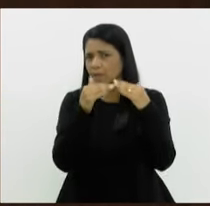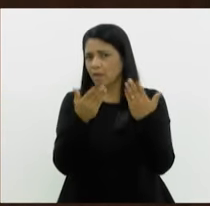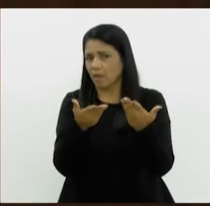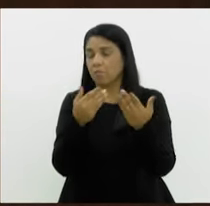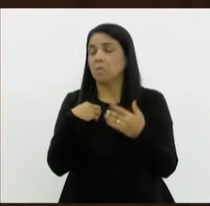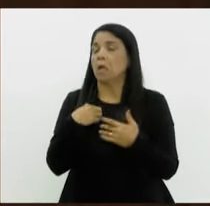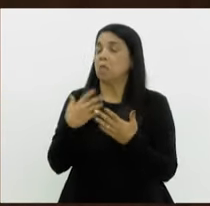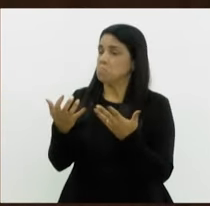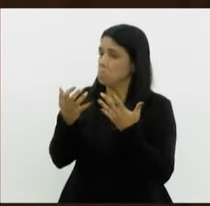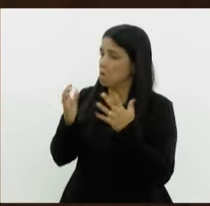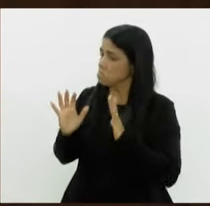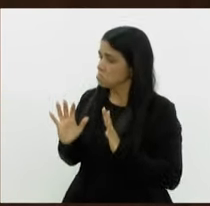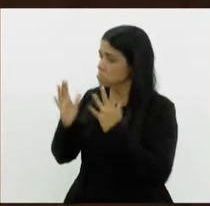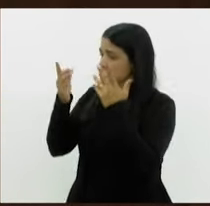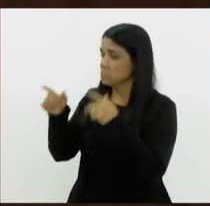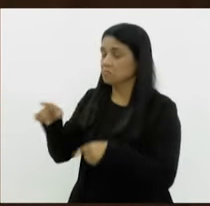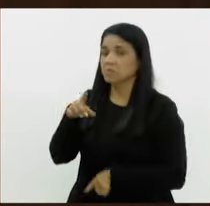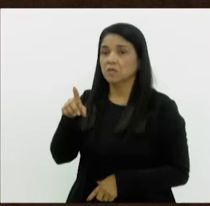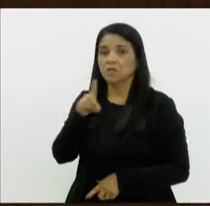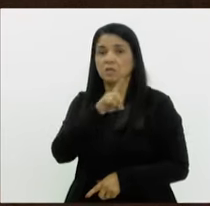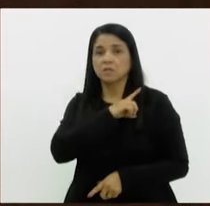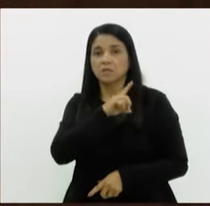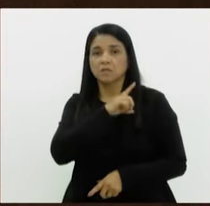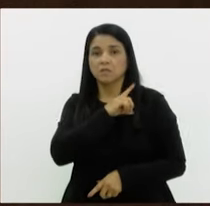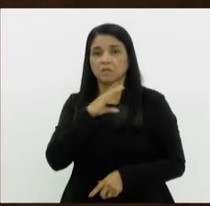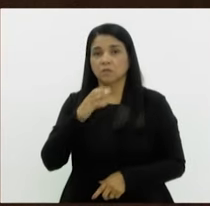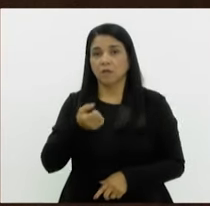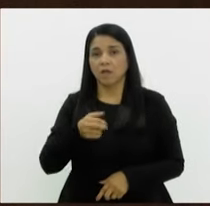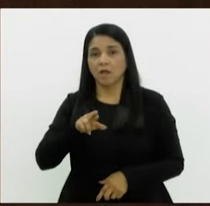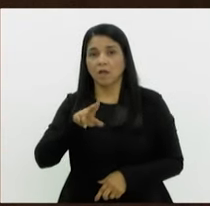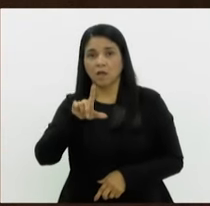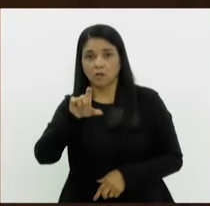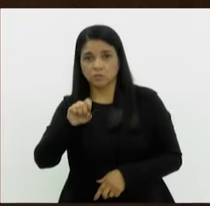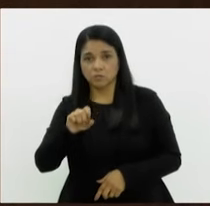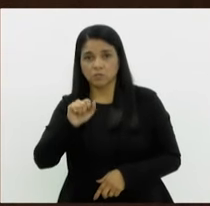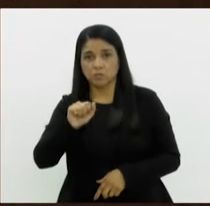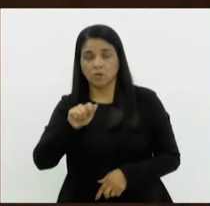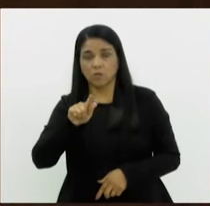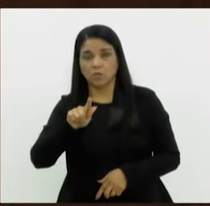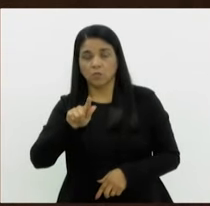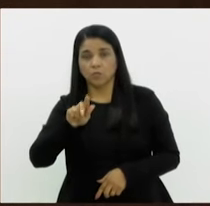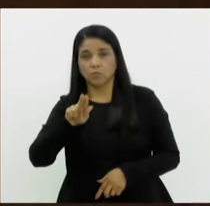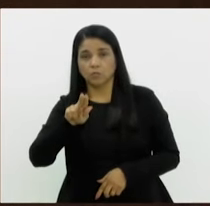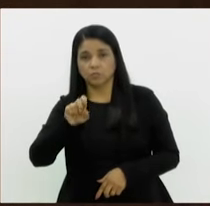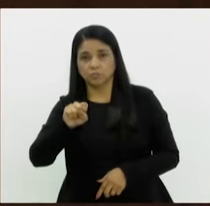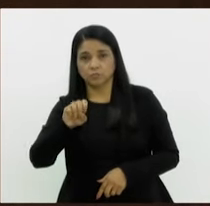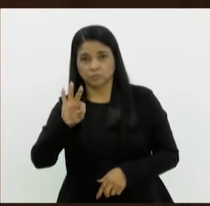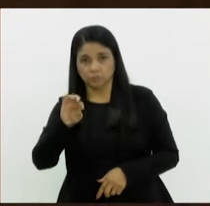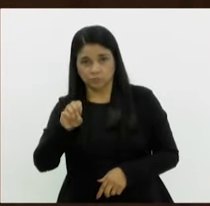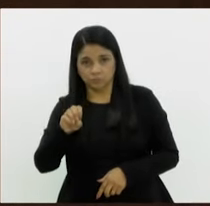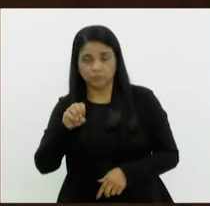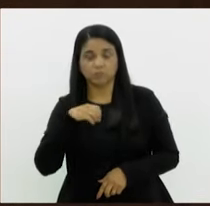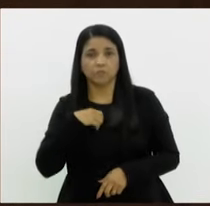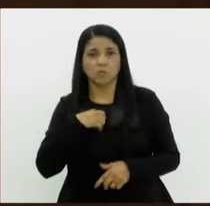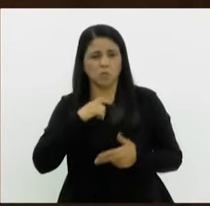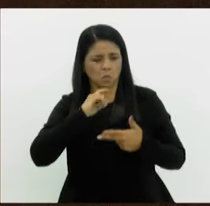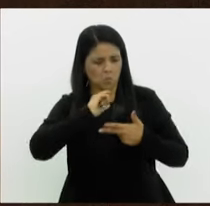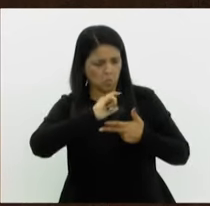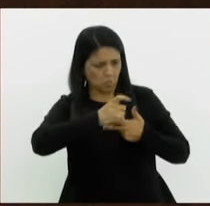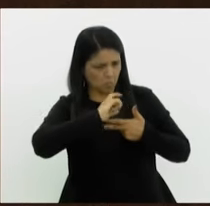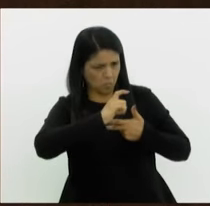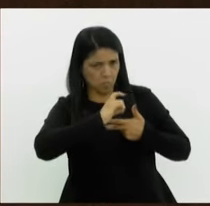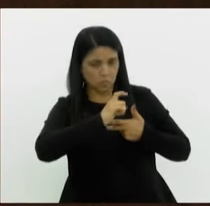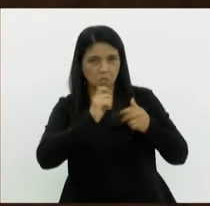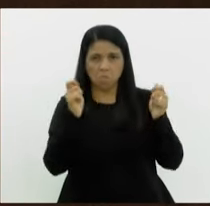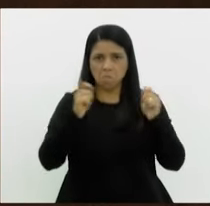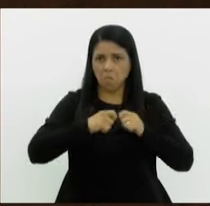o autor, que é o delegado Carlos Augusto, porque não é porque o Poder Legislativo